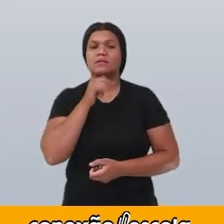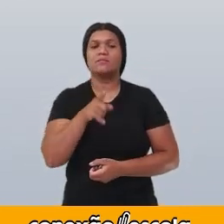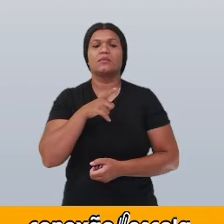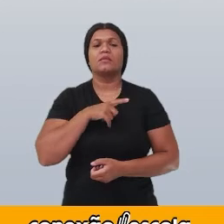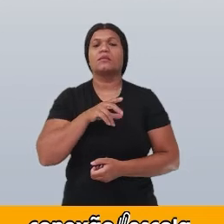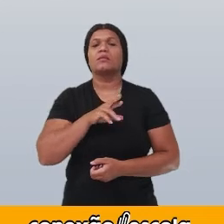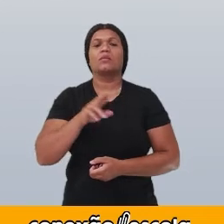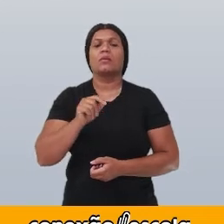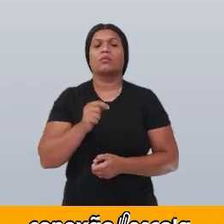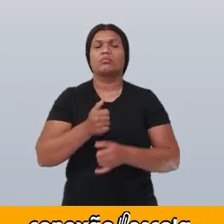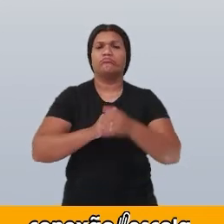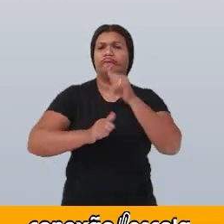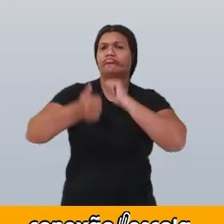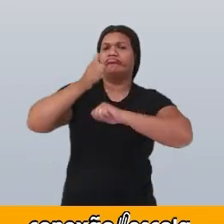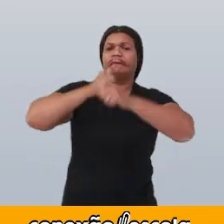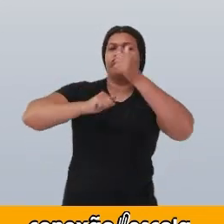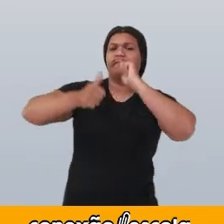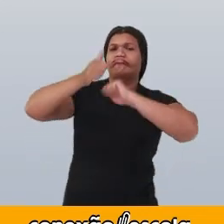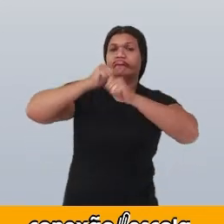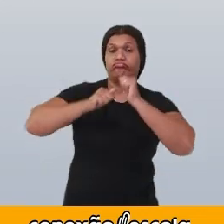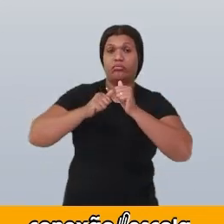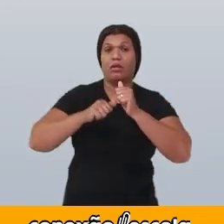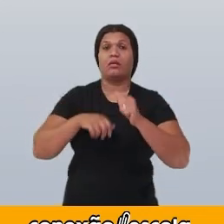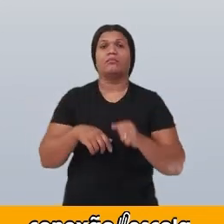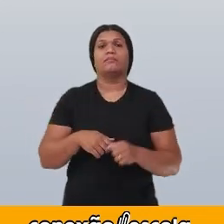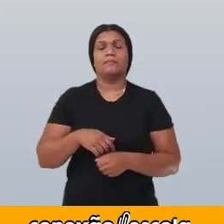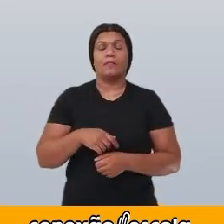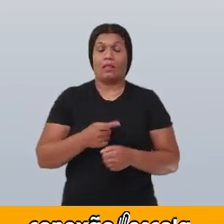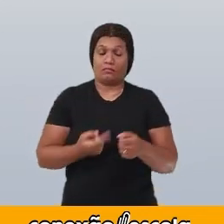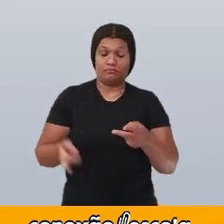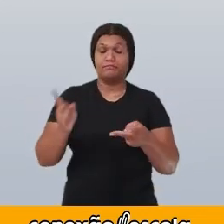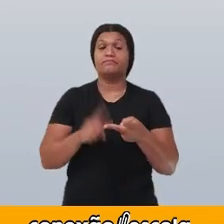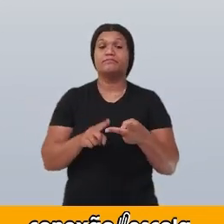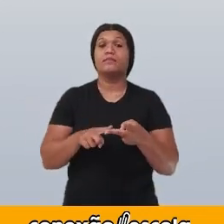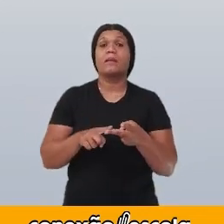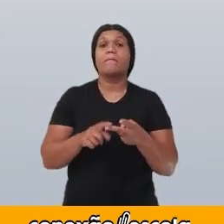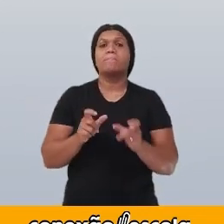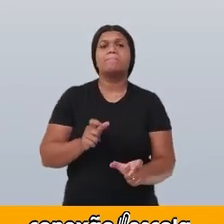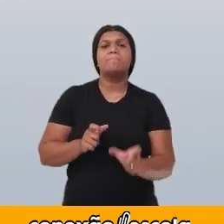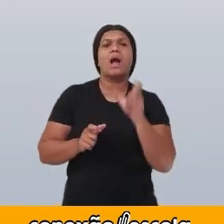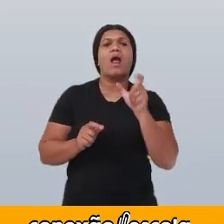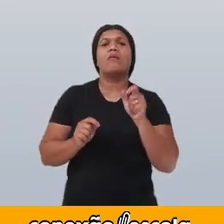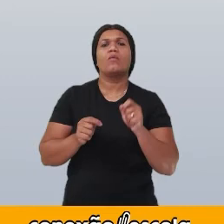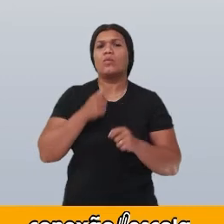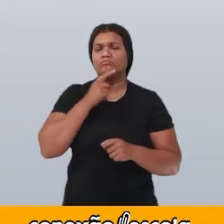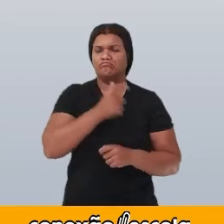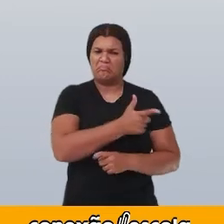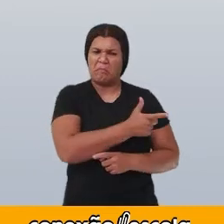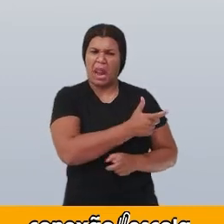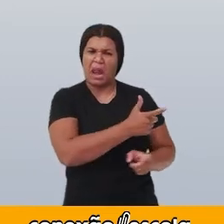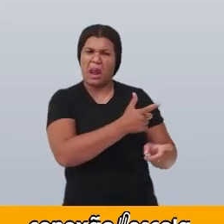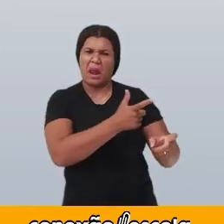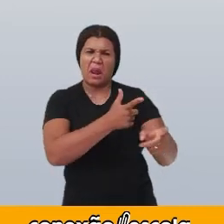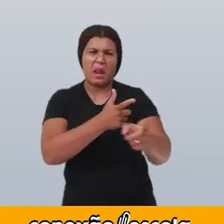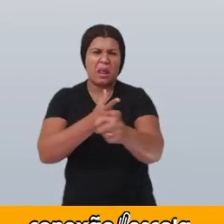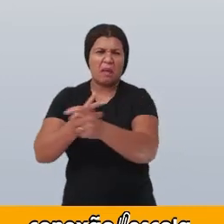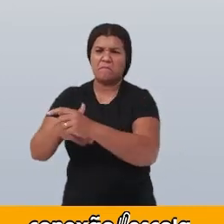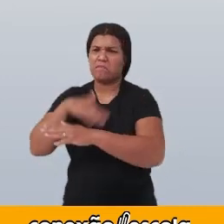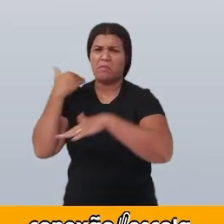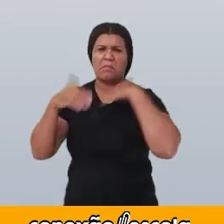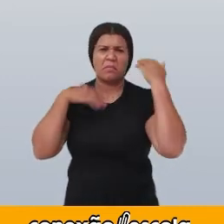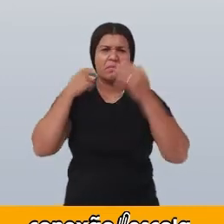bebedeira e no segundo, a palavra chacina, que é uma palavra bem forte e que também causa impacto no